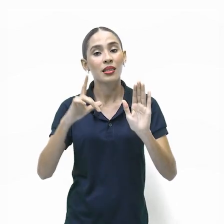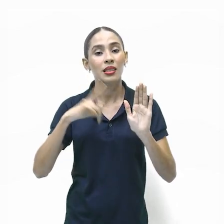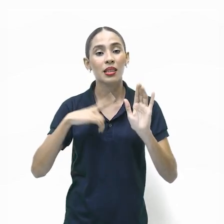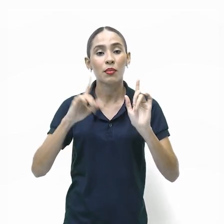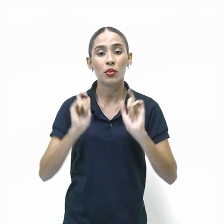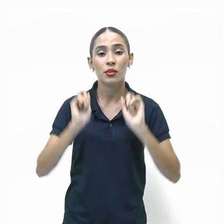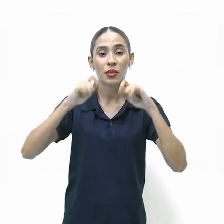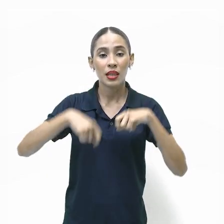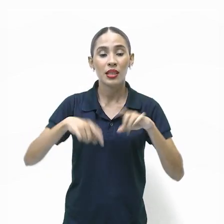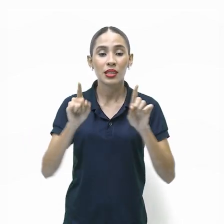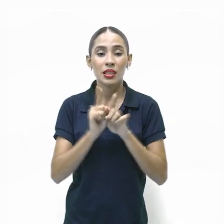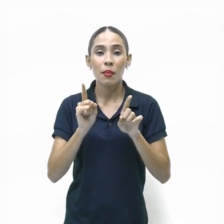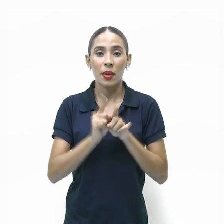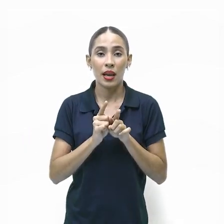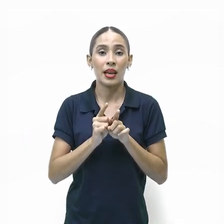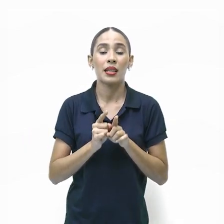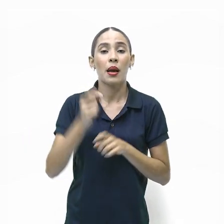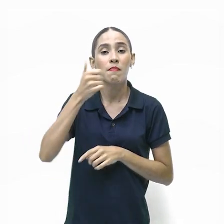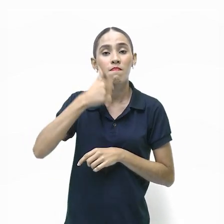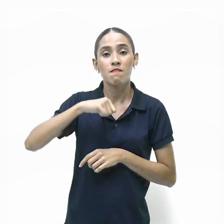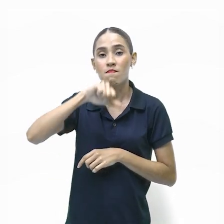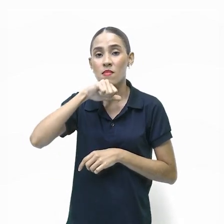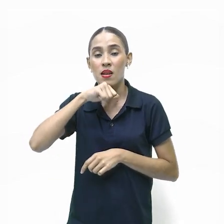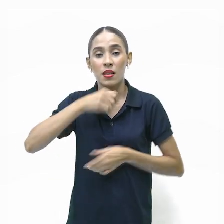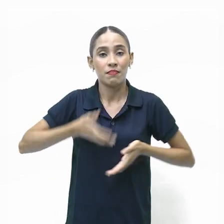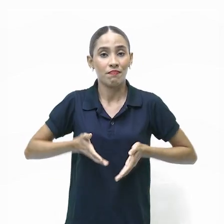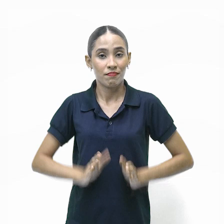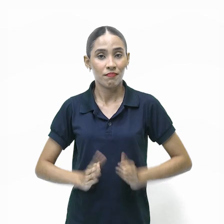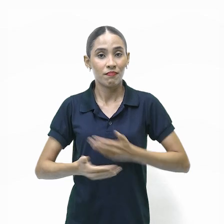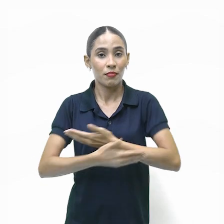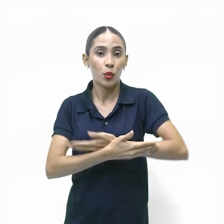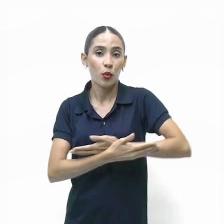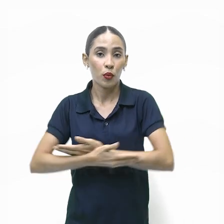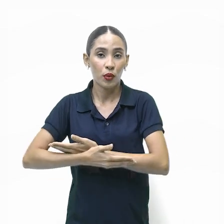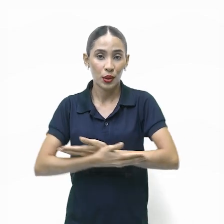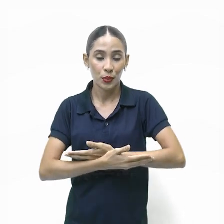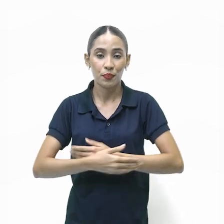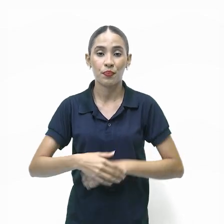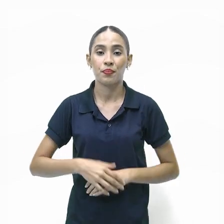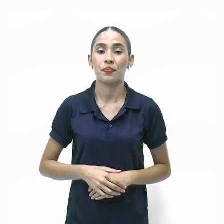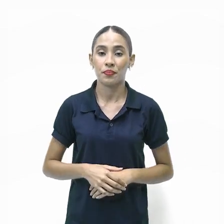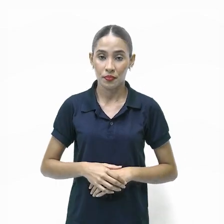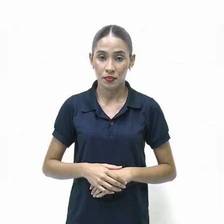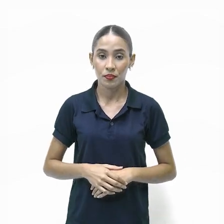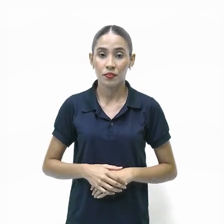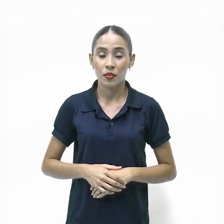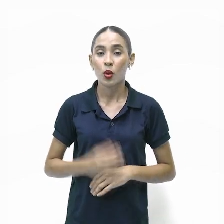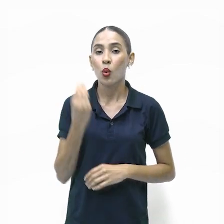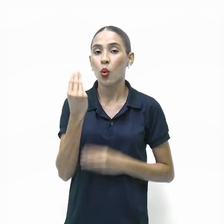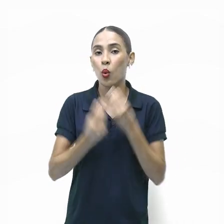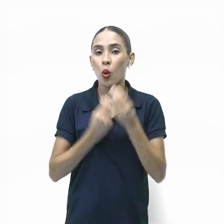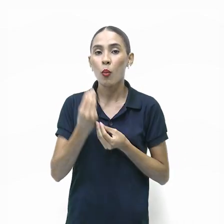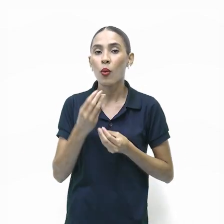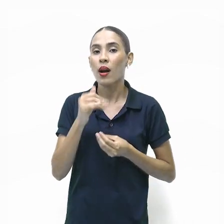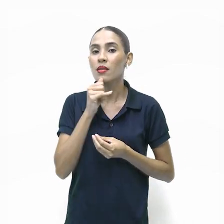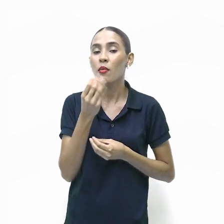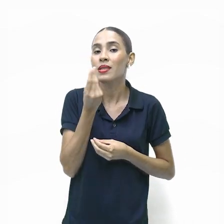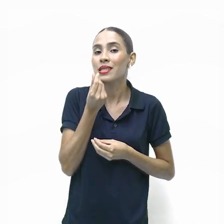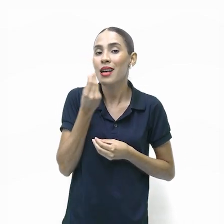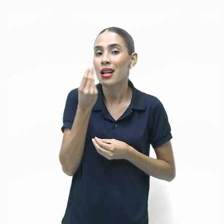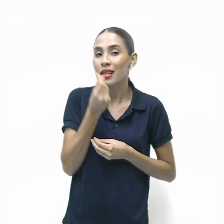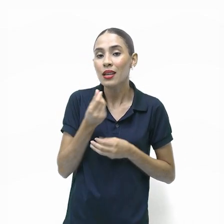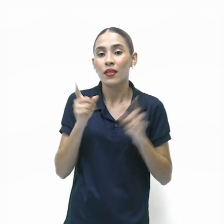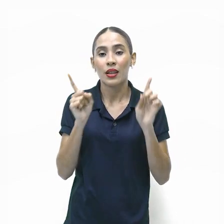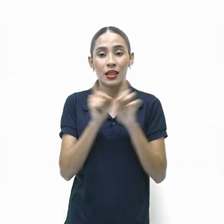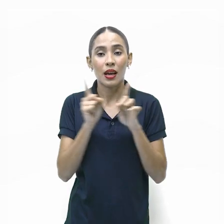a possibilidade de transmissão vertical, aquela que passa da mãe para o filho, através da saliva também,